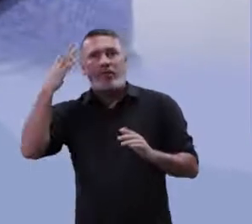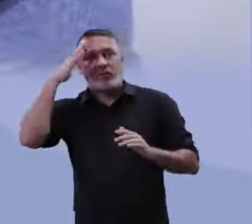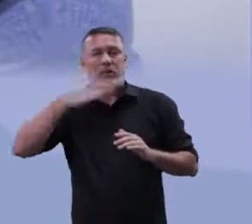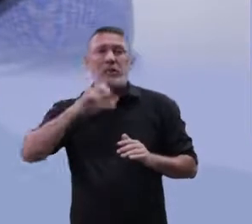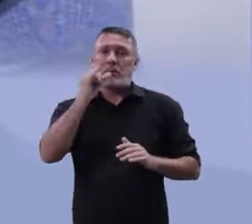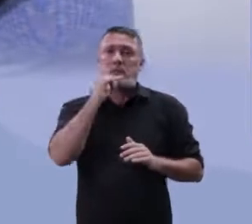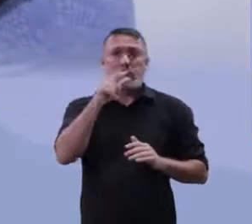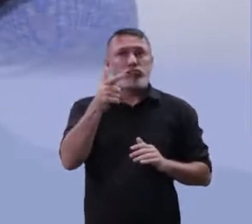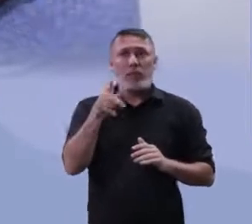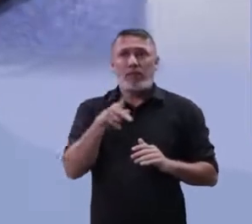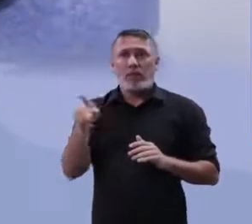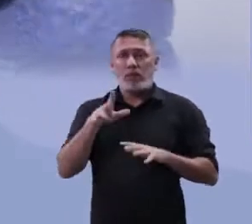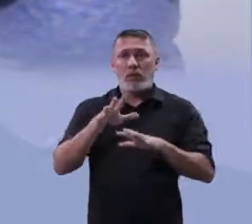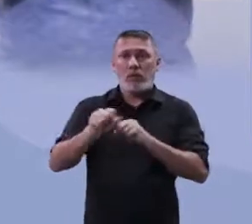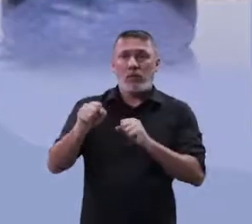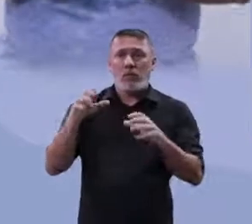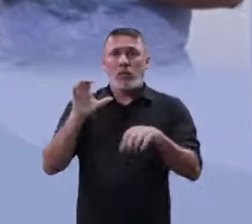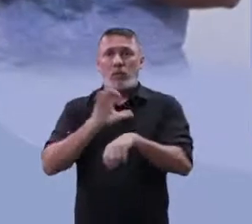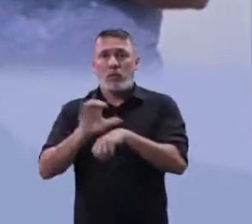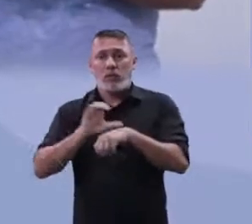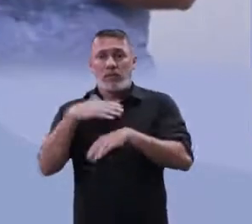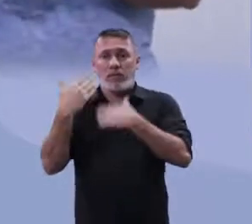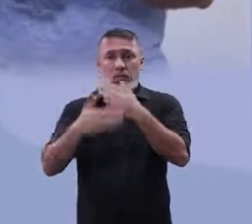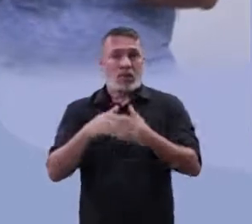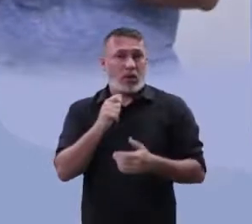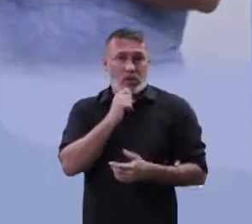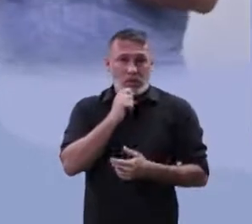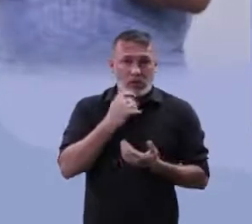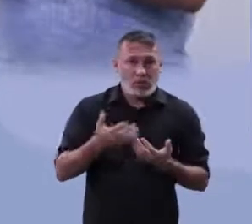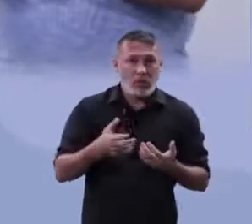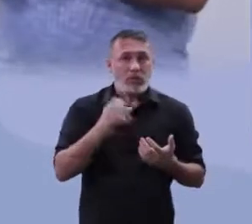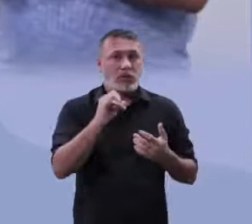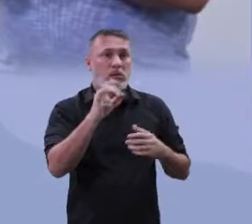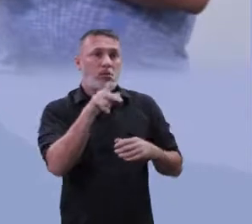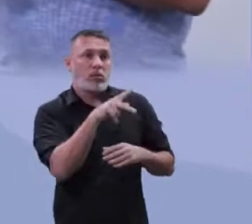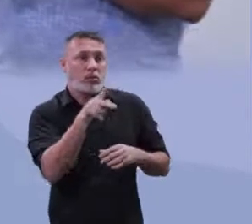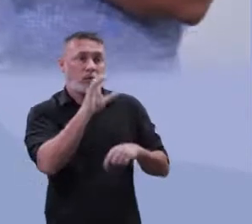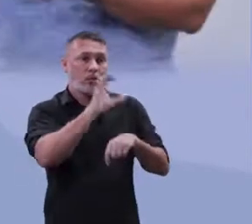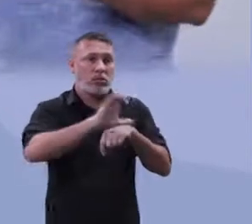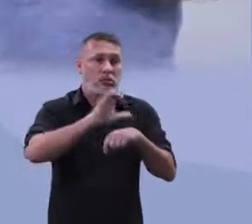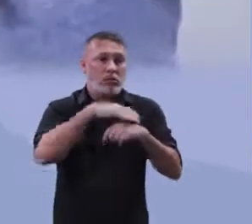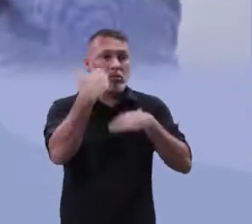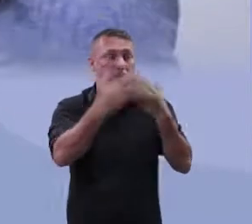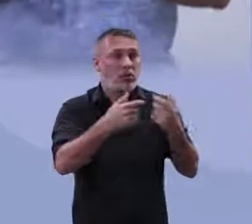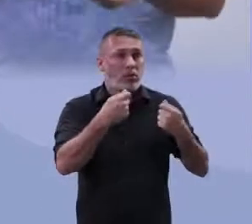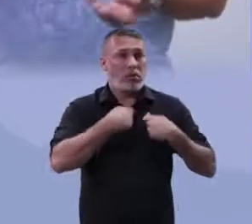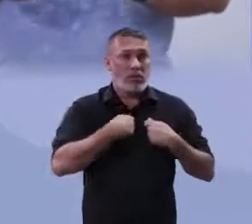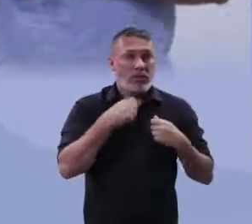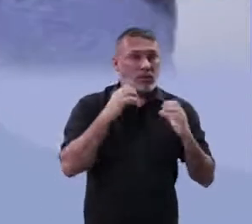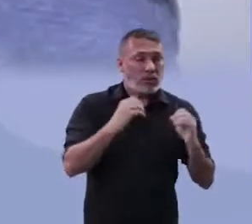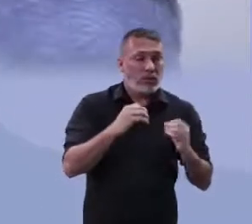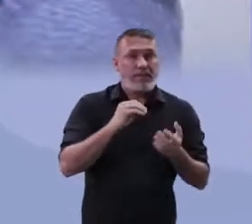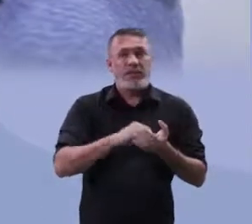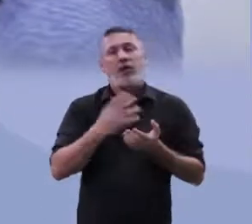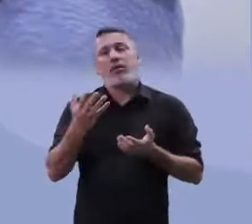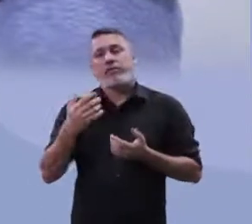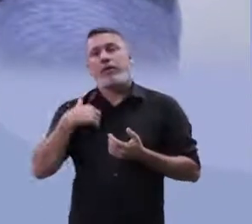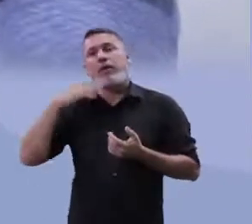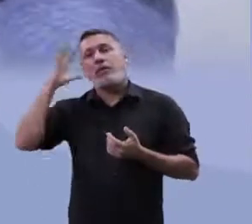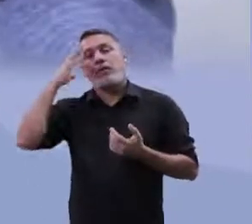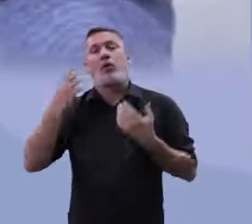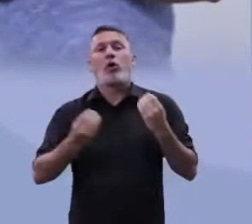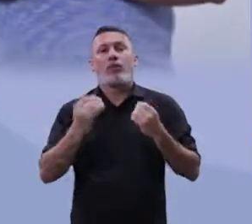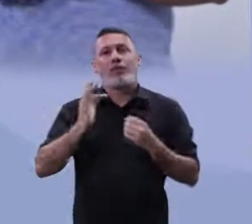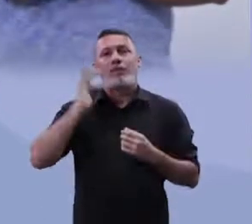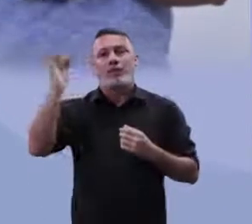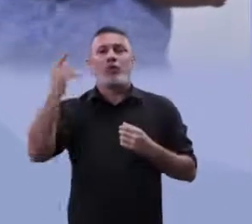professores totalmente capacitados, se eu não tenho a estrutura física preparada para isso, eu já sei o que eu vou resolver